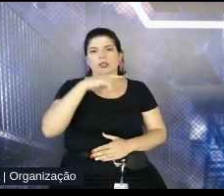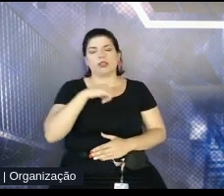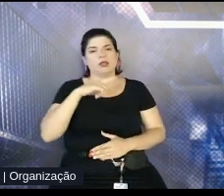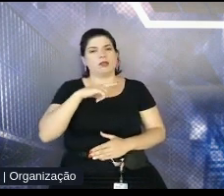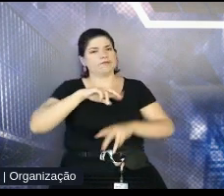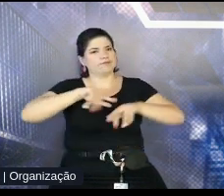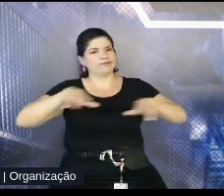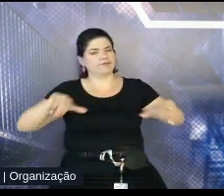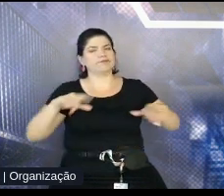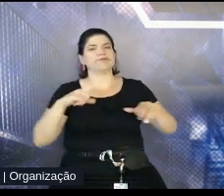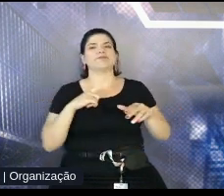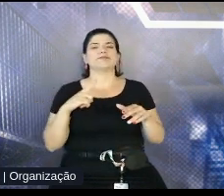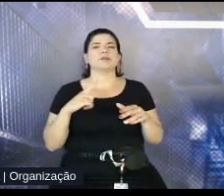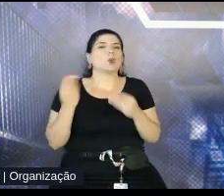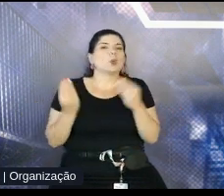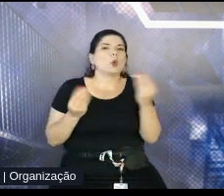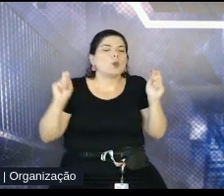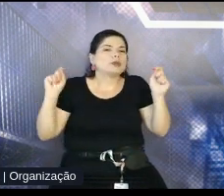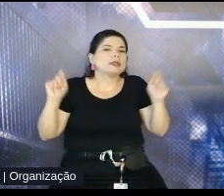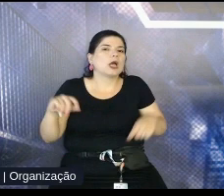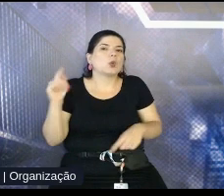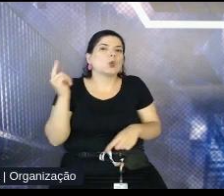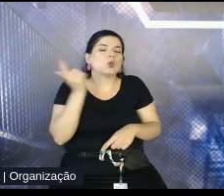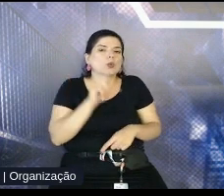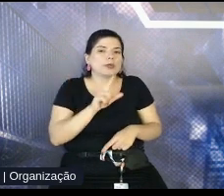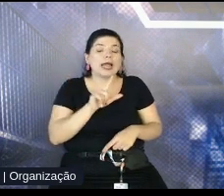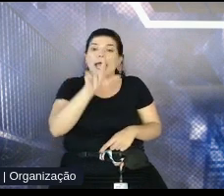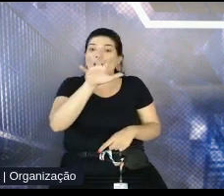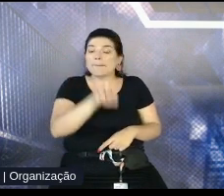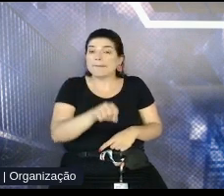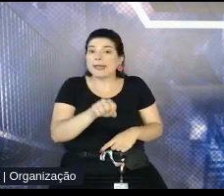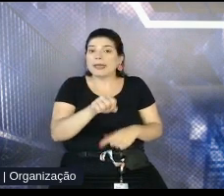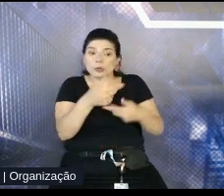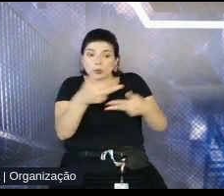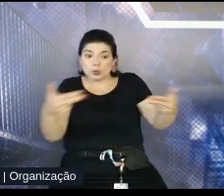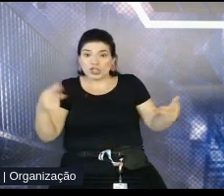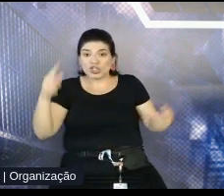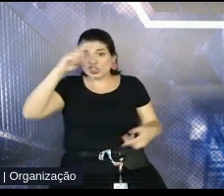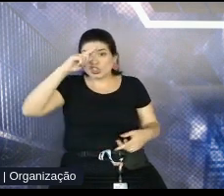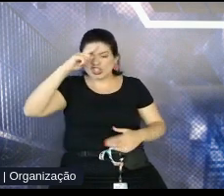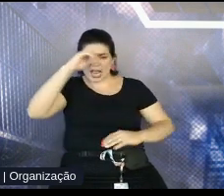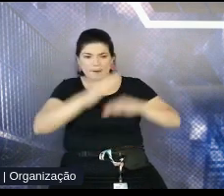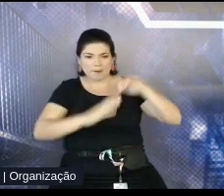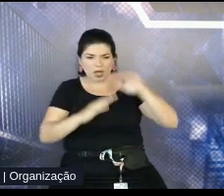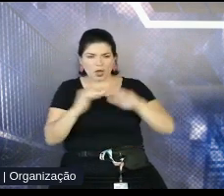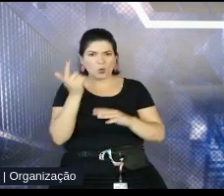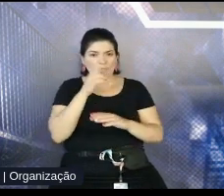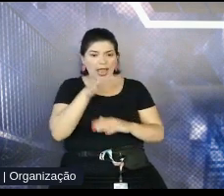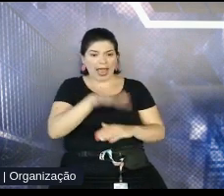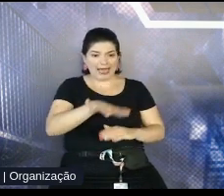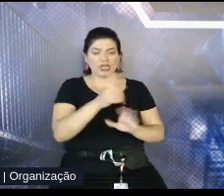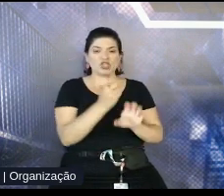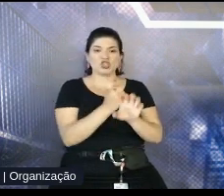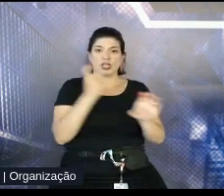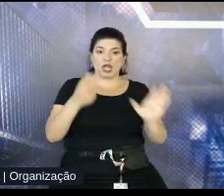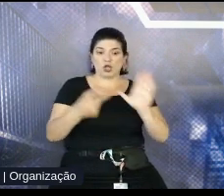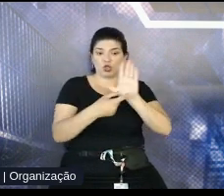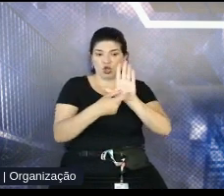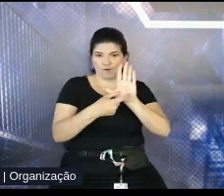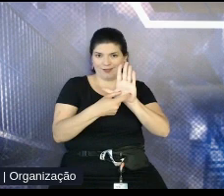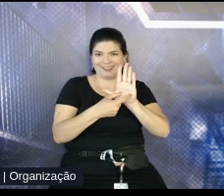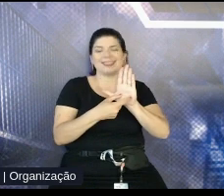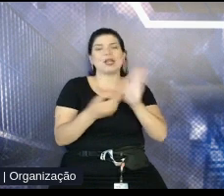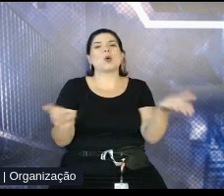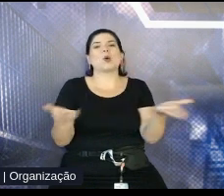por reforço, e como a gente consegue estar empregando isso daí no dia a dia, na prática da engenharia de software. E, para esse papo de